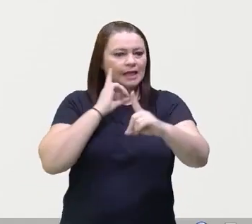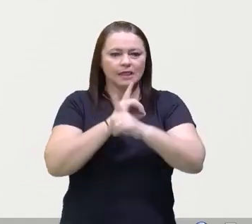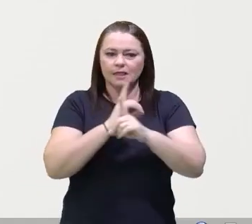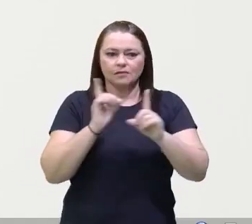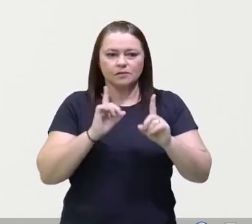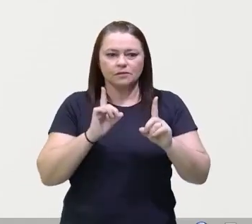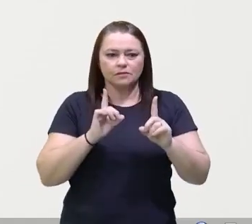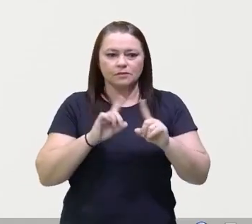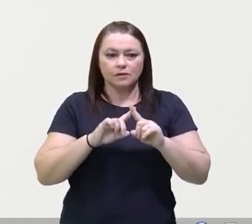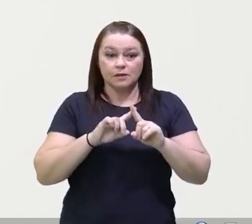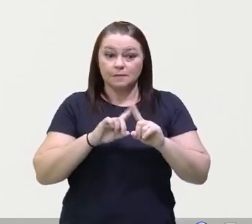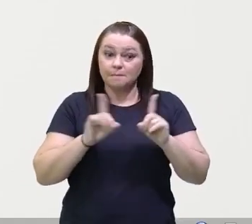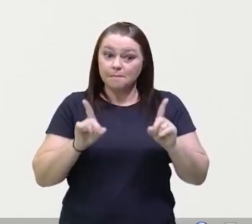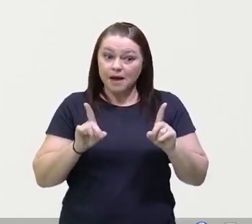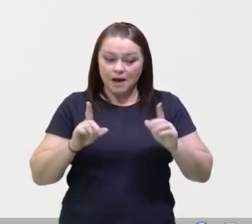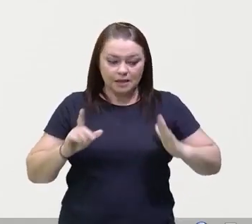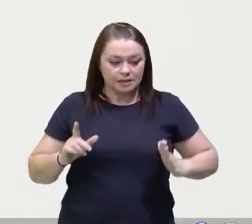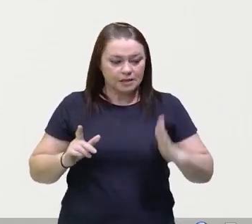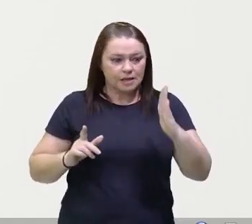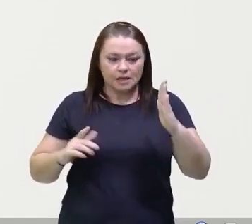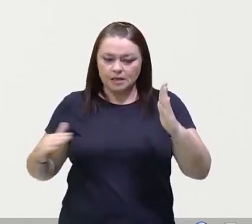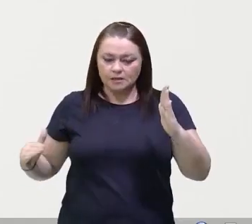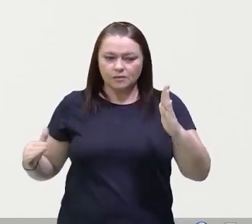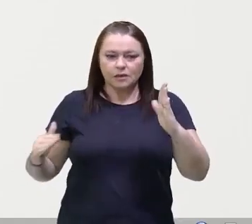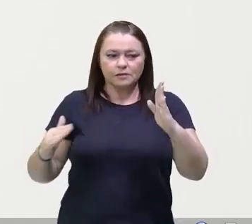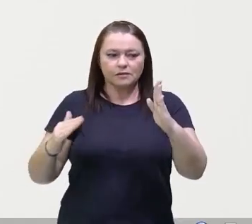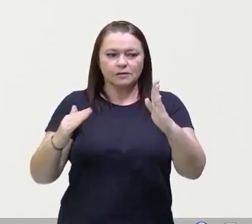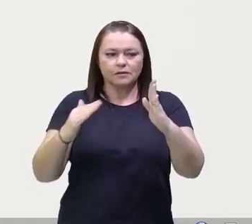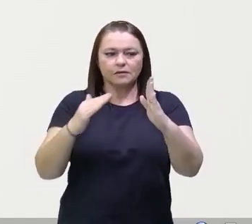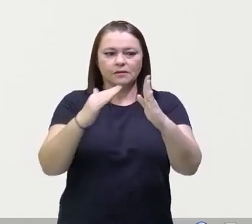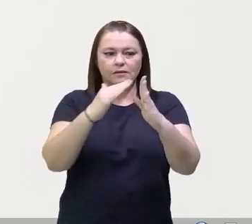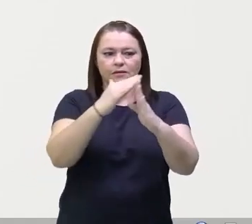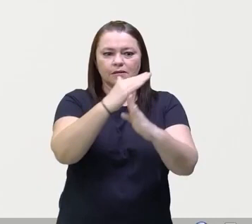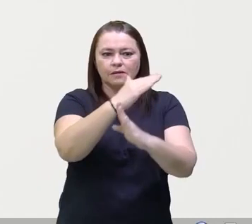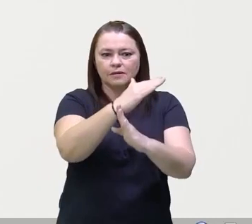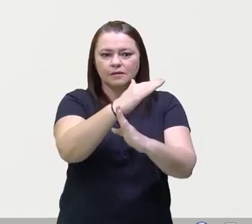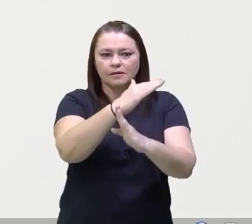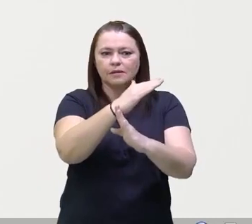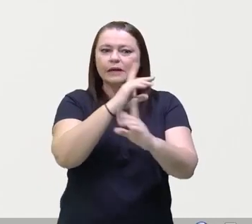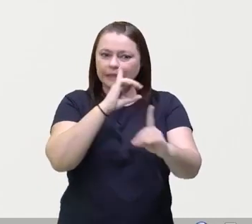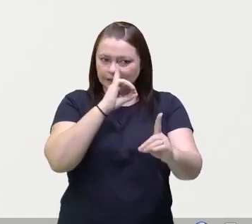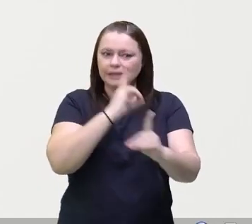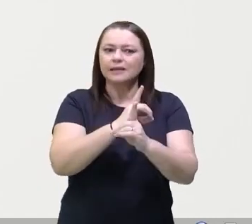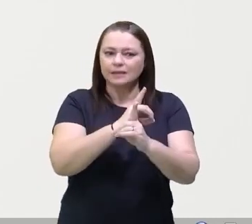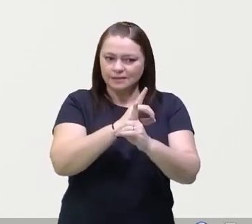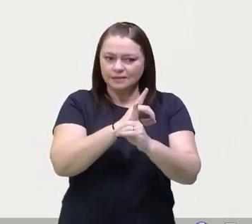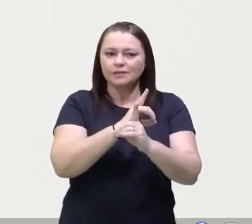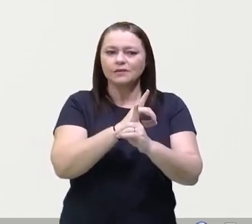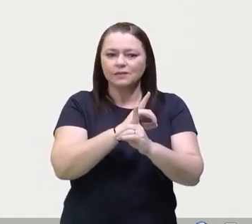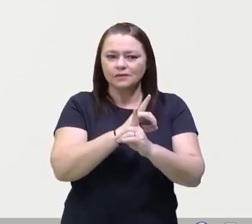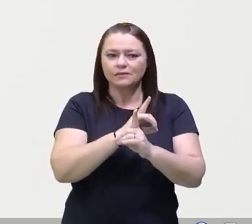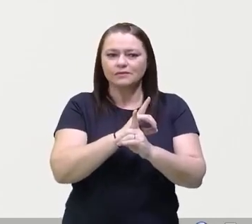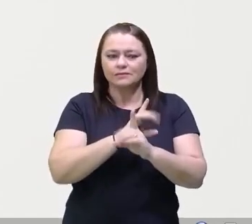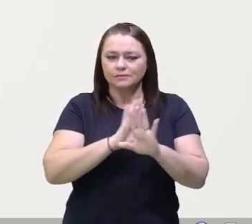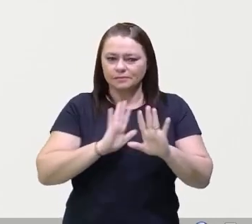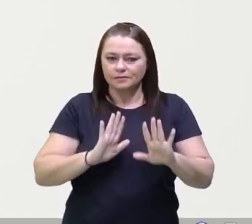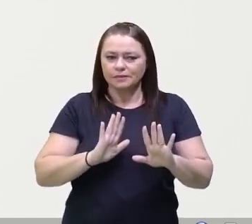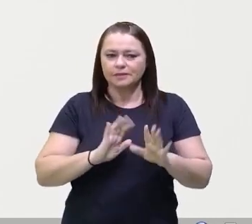aqui não é paralelo a esse, tá certo? Tome muito cuidado. Ok, ó. Inclusive eu coloquei aqui, ó, lado paralelo, lado